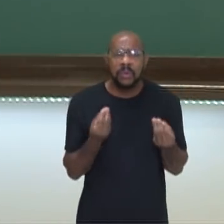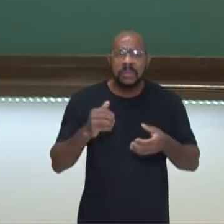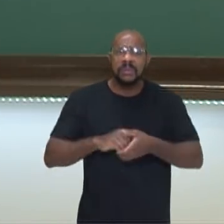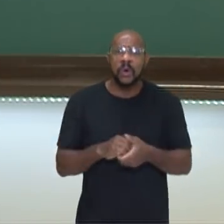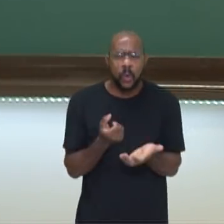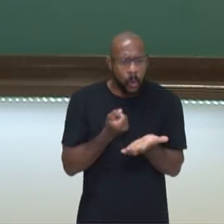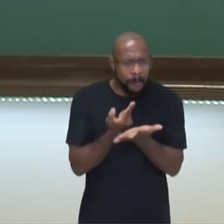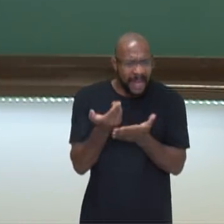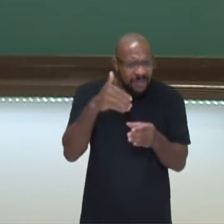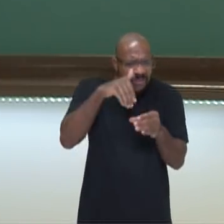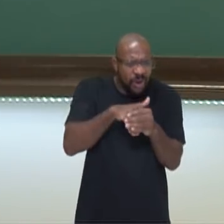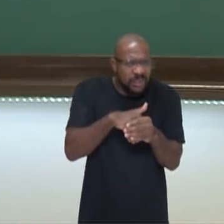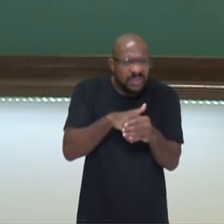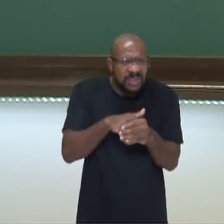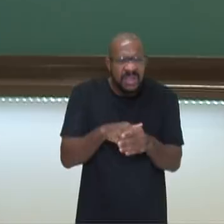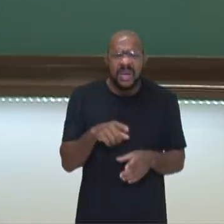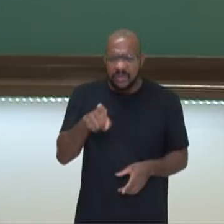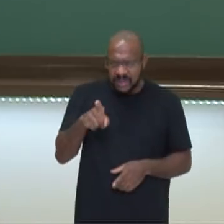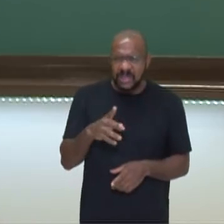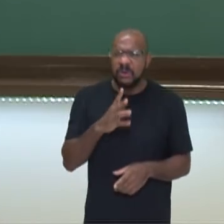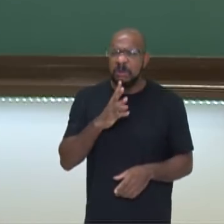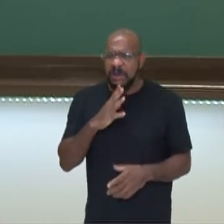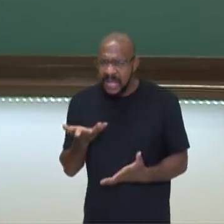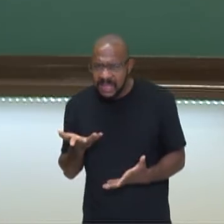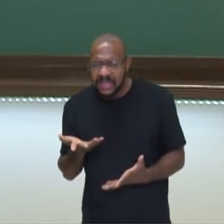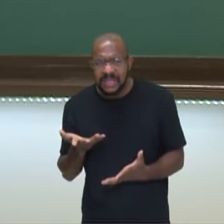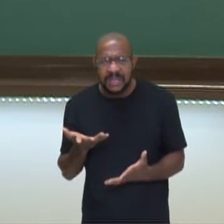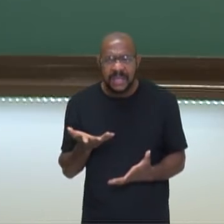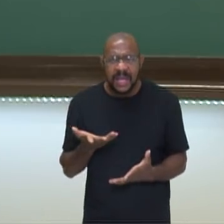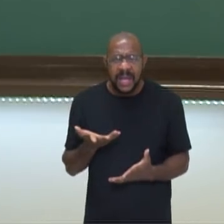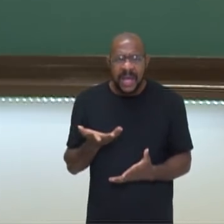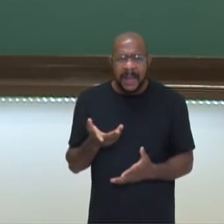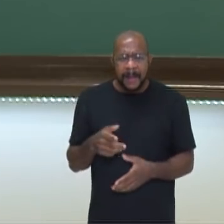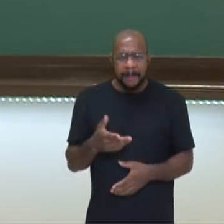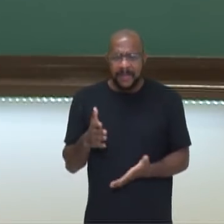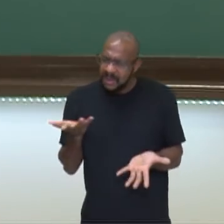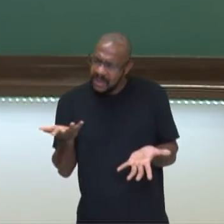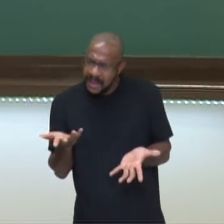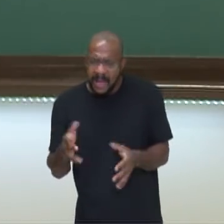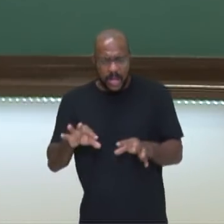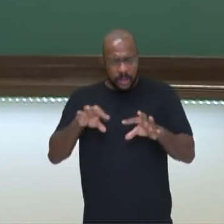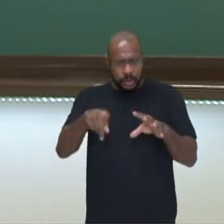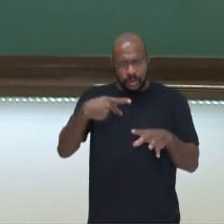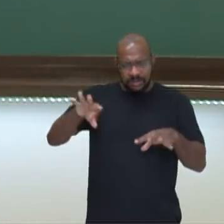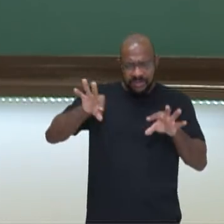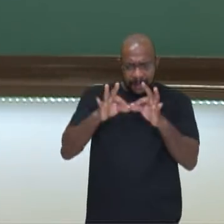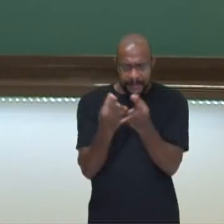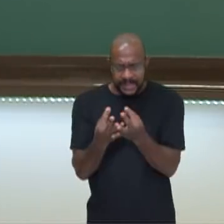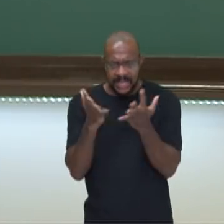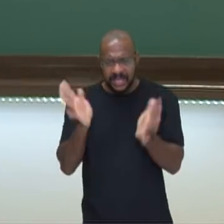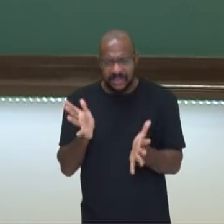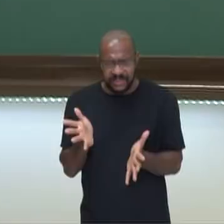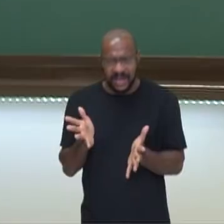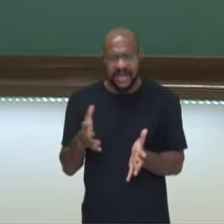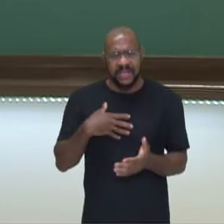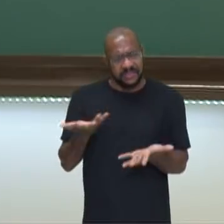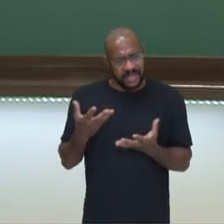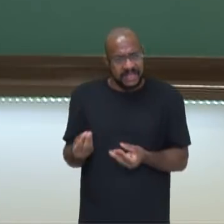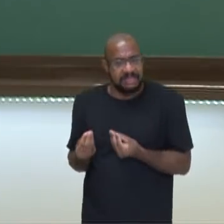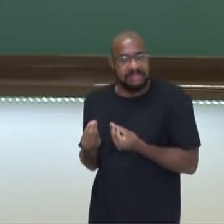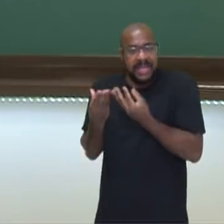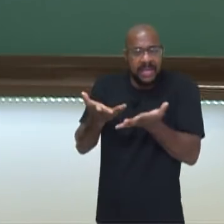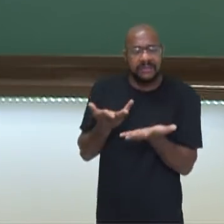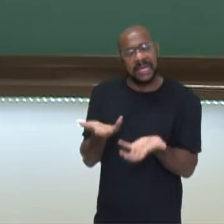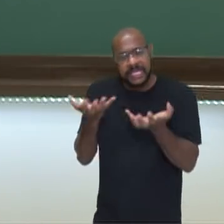votos? Alguém próximo à sua família já foi aí assediado para vender o voto? Já ofereceram